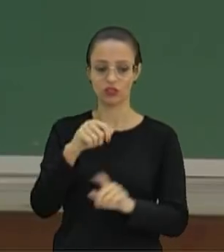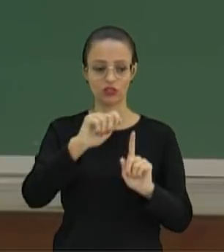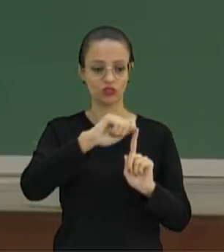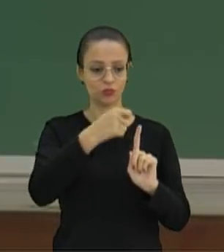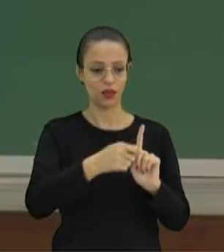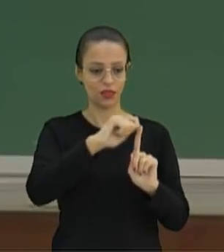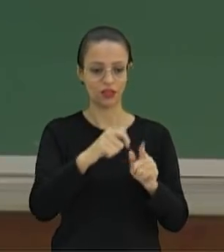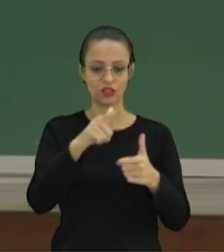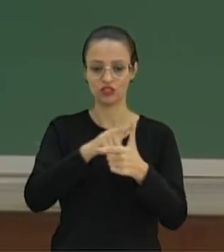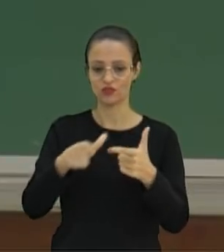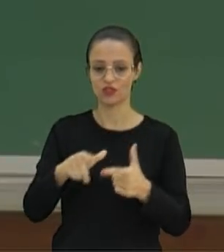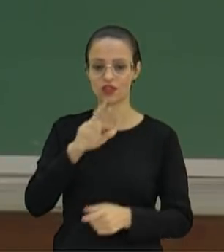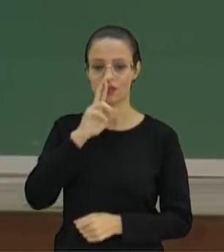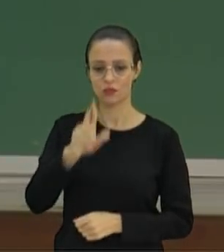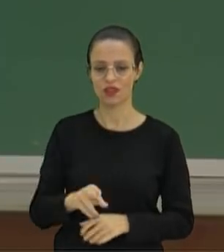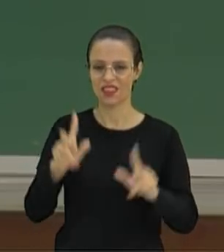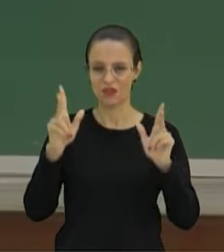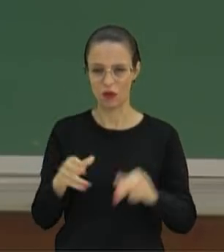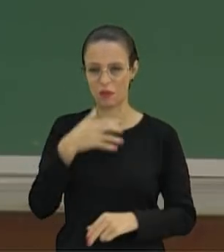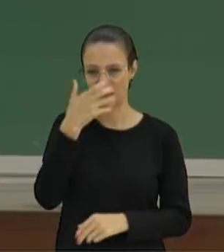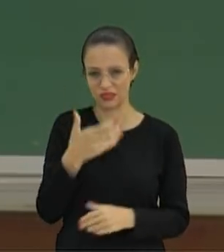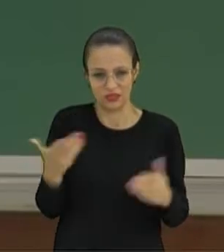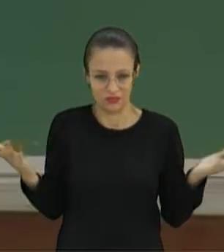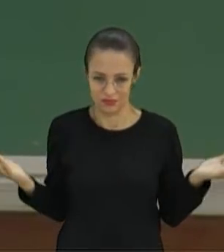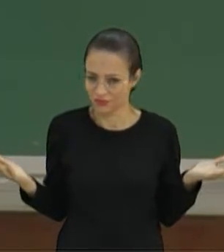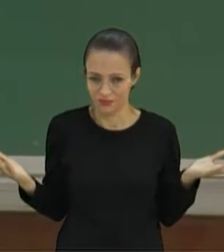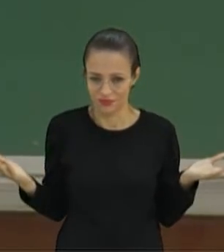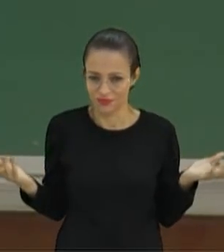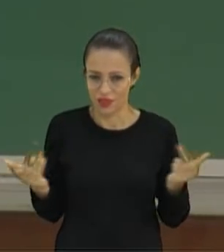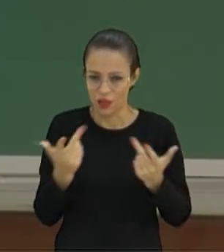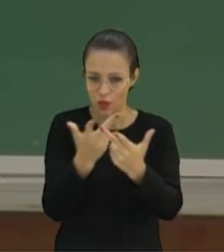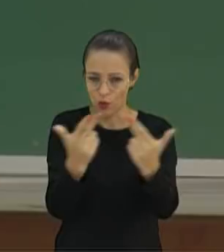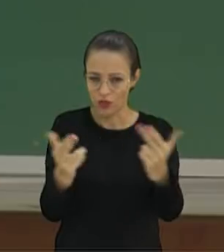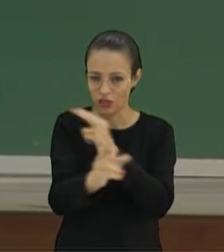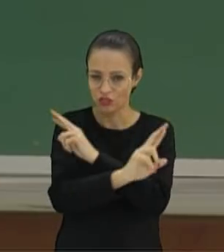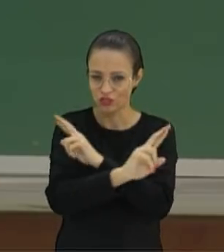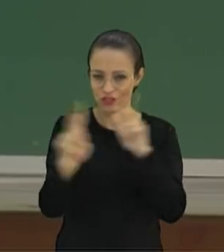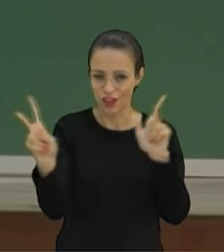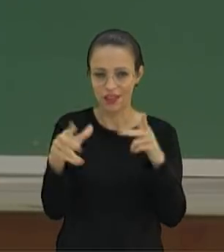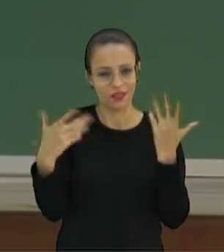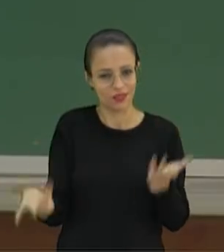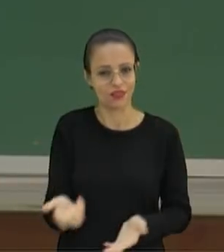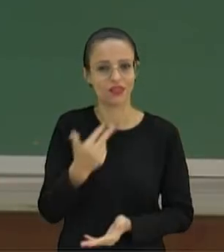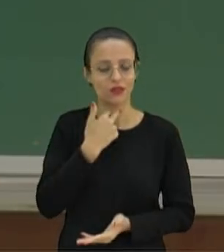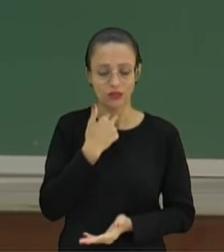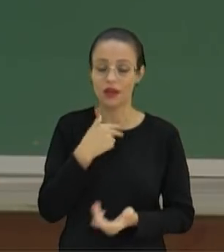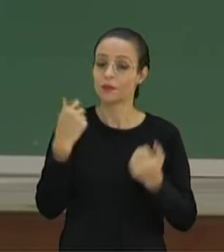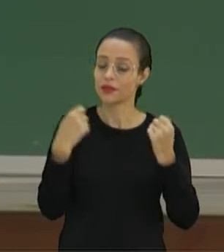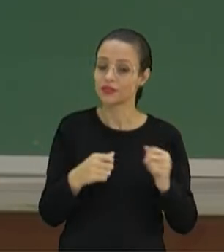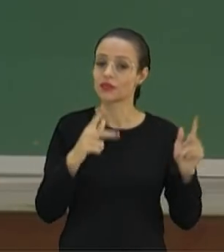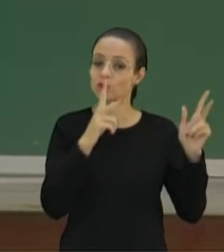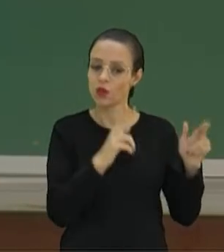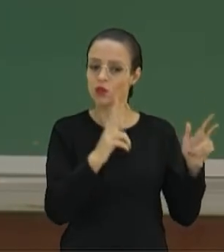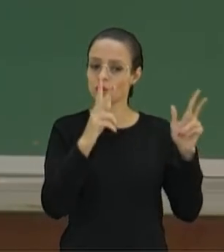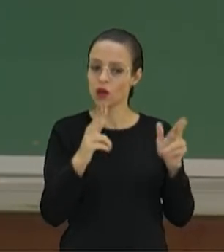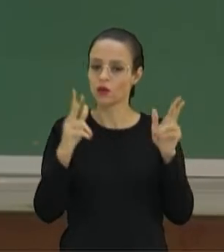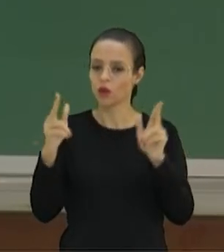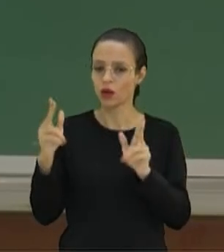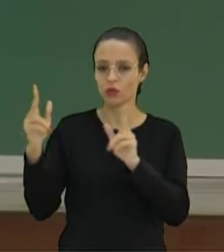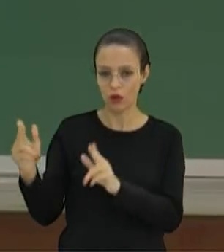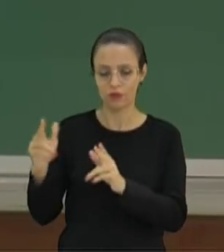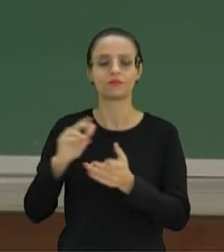banana e dizer que o resultado deu uma maçã. São coisas diferentes, então nós temos que deixar as unidades de